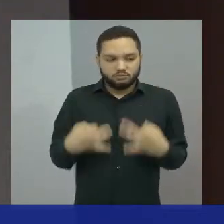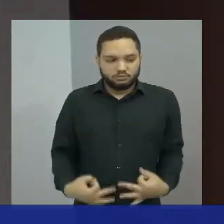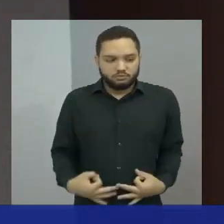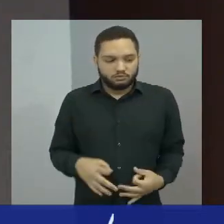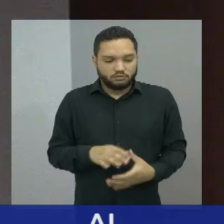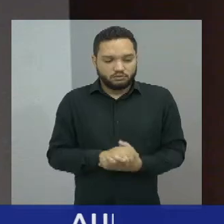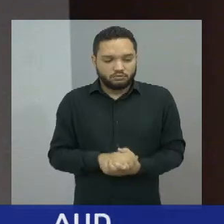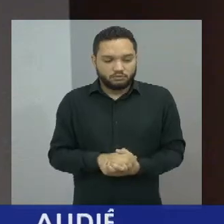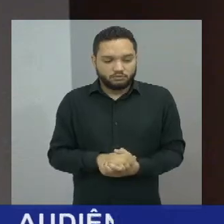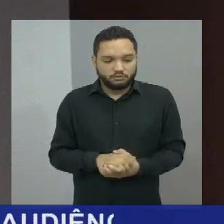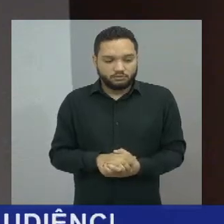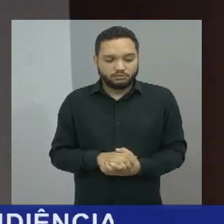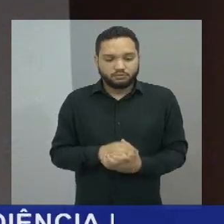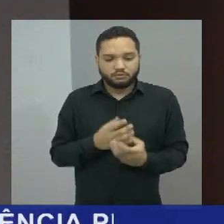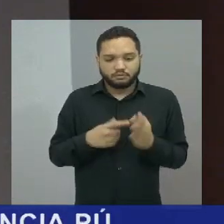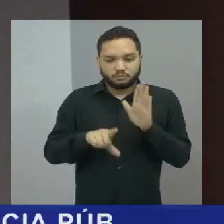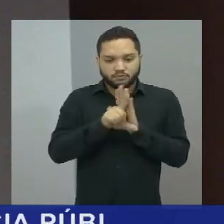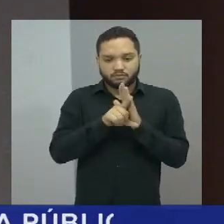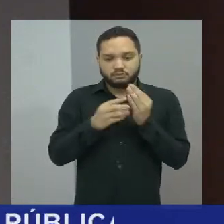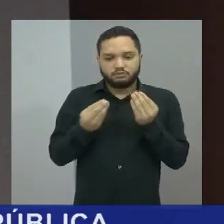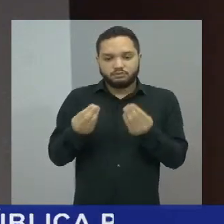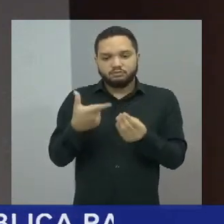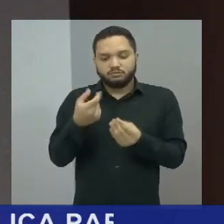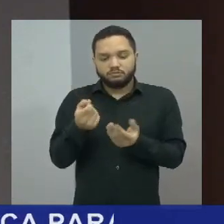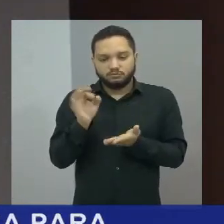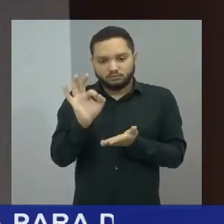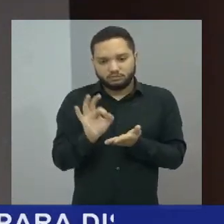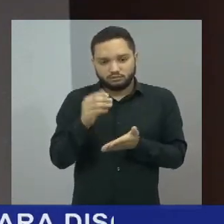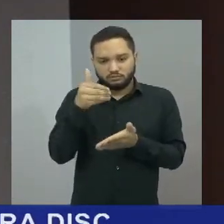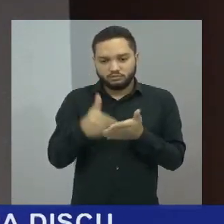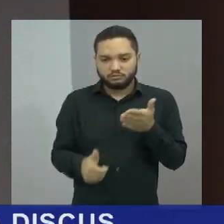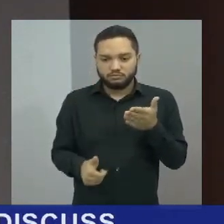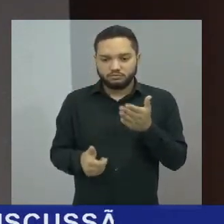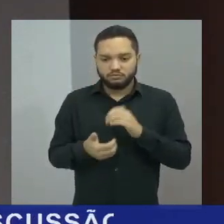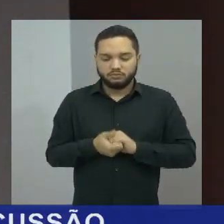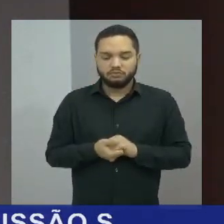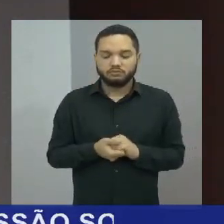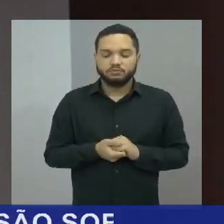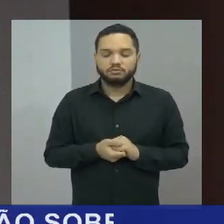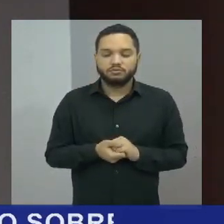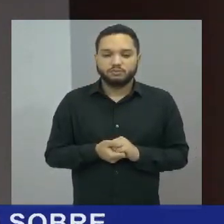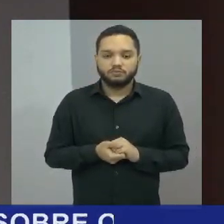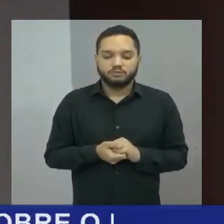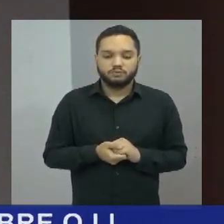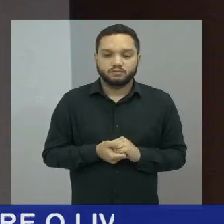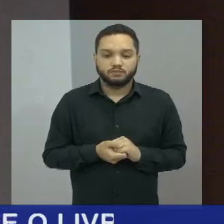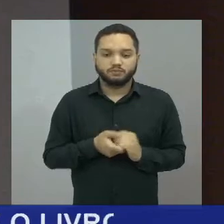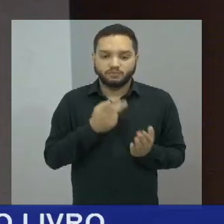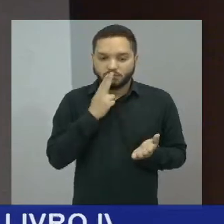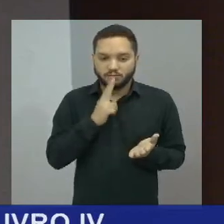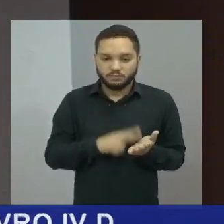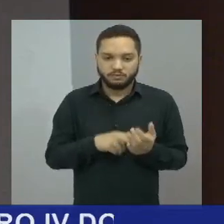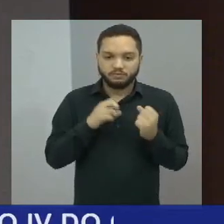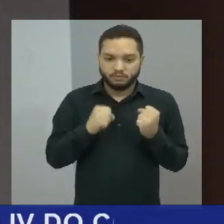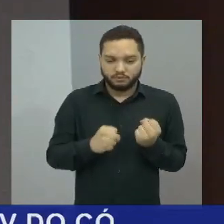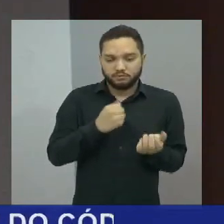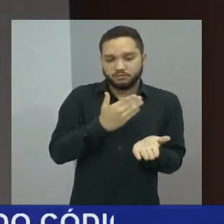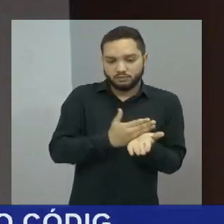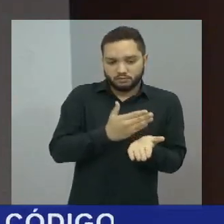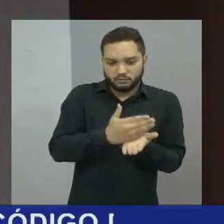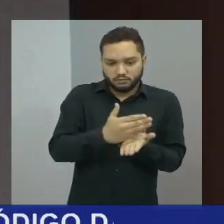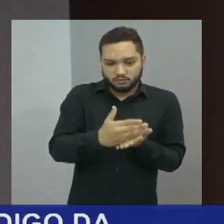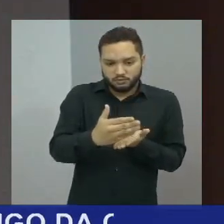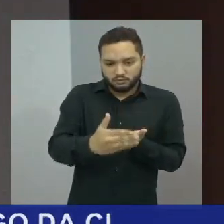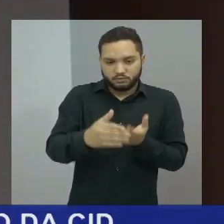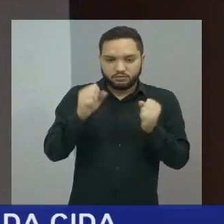e a lei concede 20% de desconto. As multas também poderão ser parceladas, isso